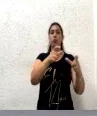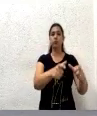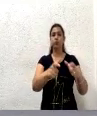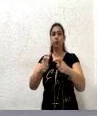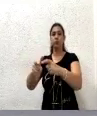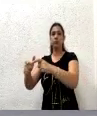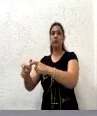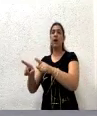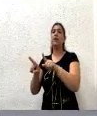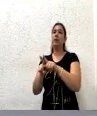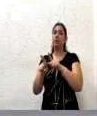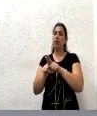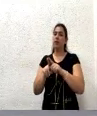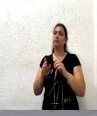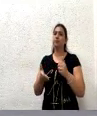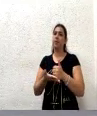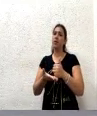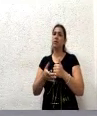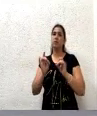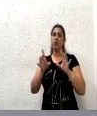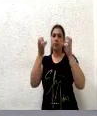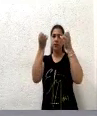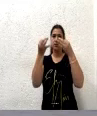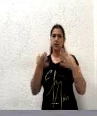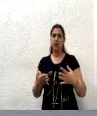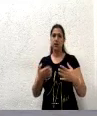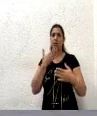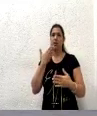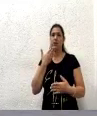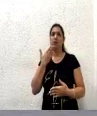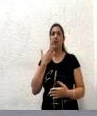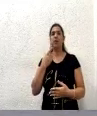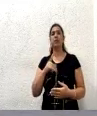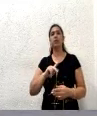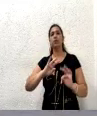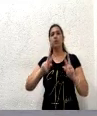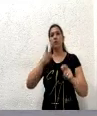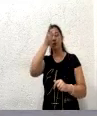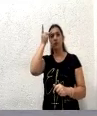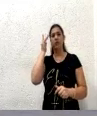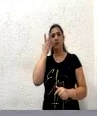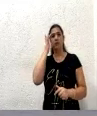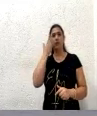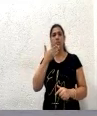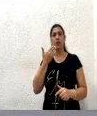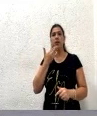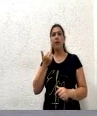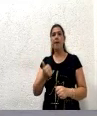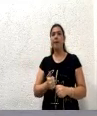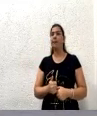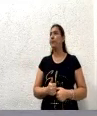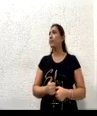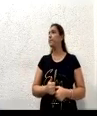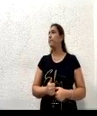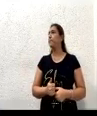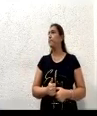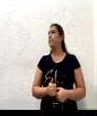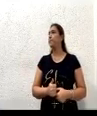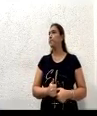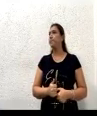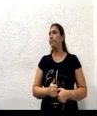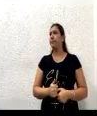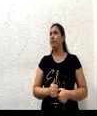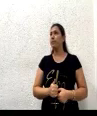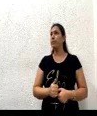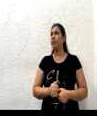enfim, é basicamente isso. Só para pontuar e esclarecer também para as pessoas. Muito obrigado. Claro, vereador. É isso. É